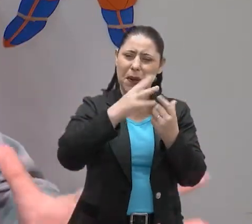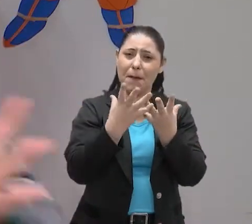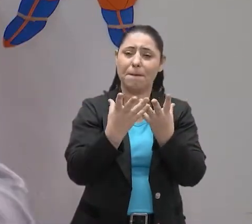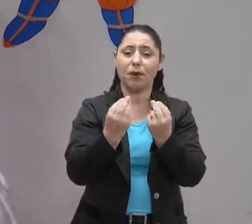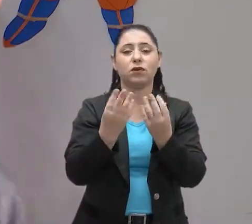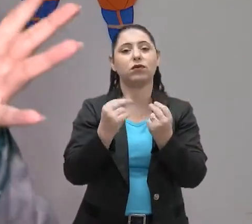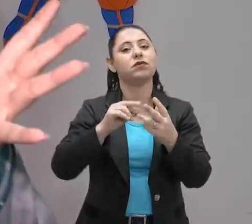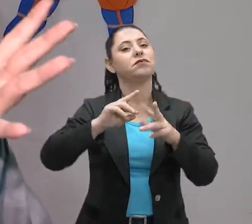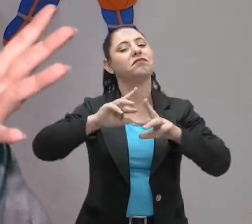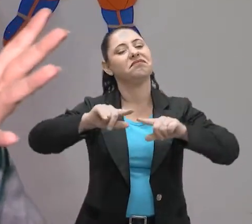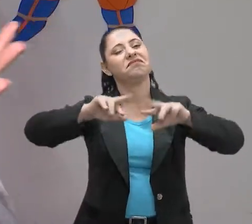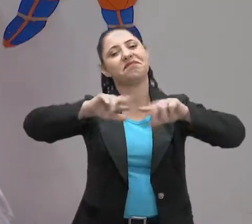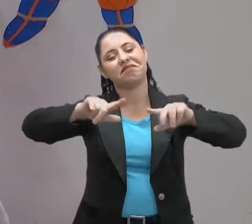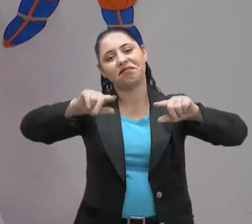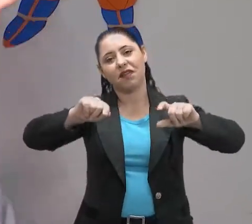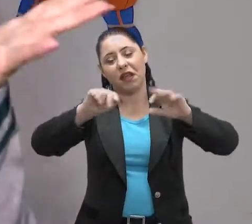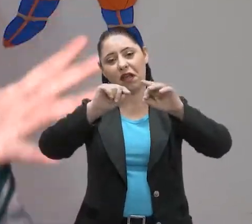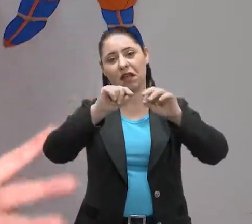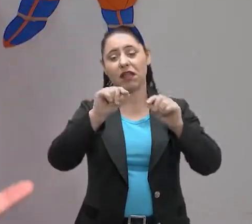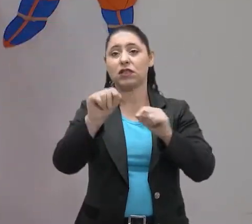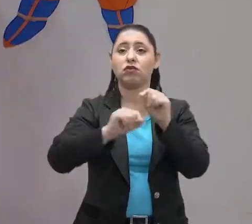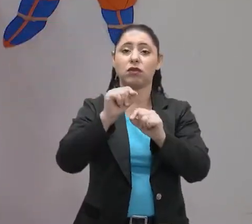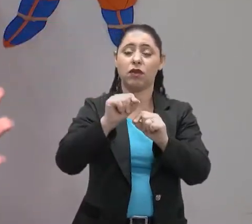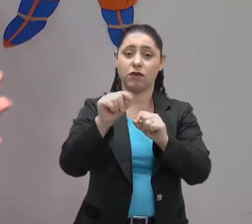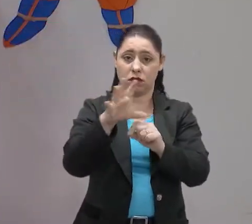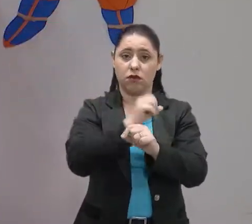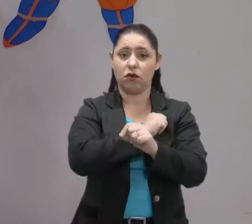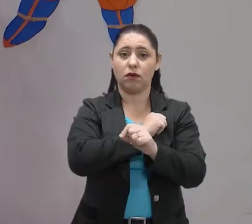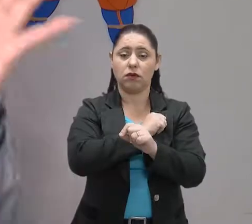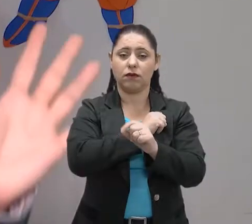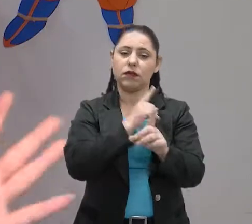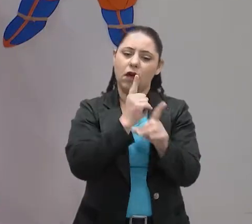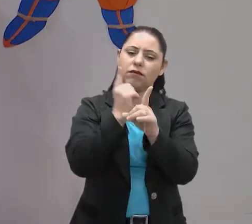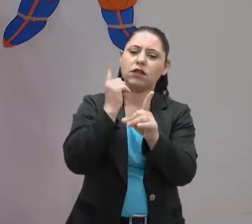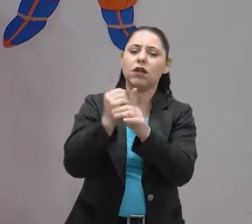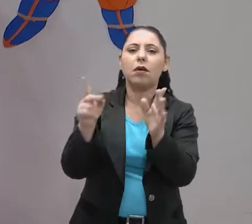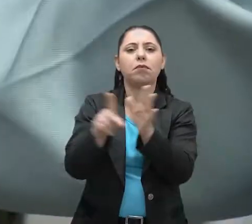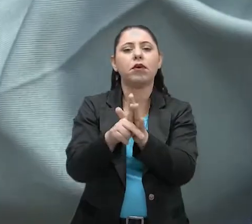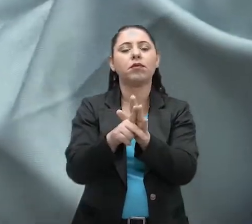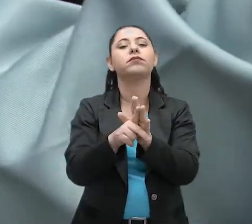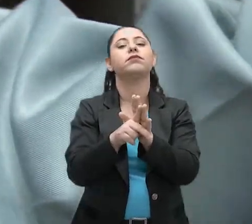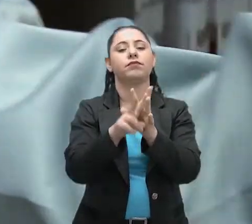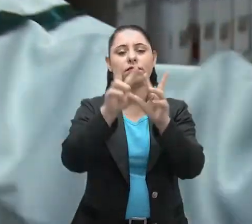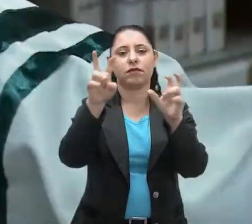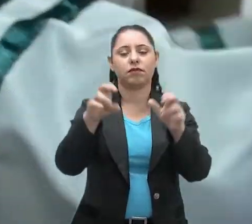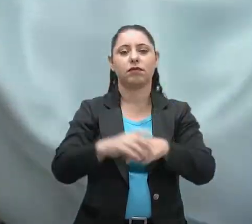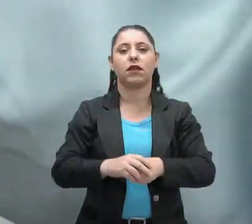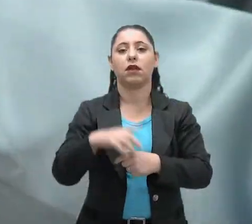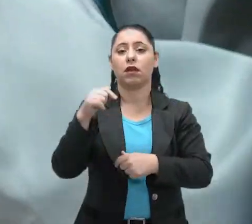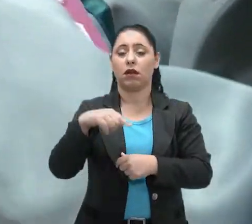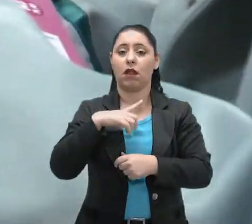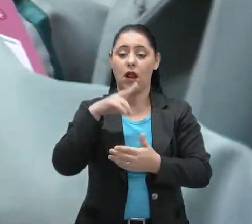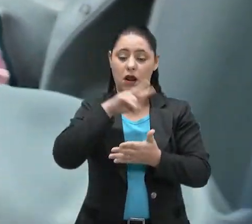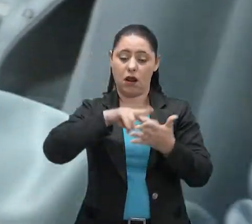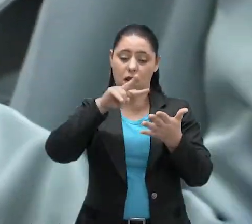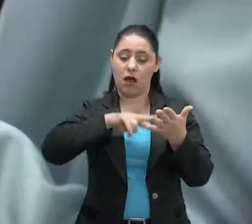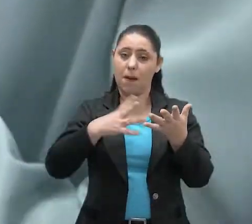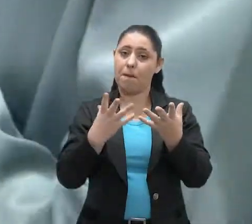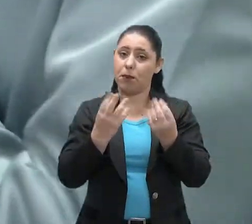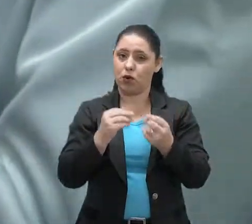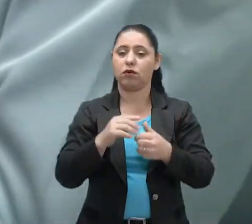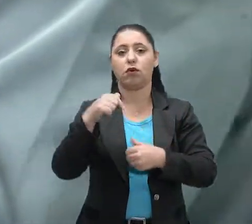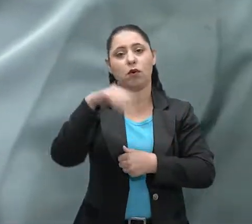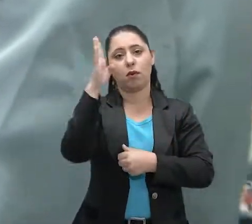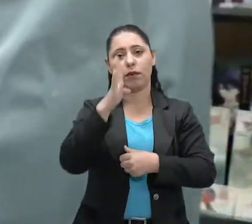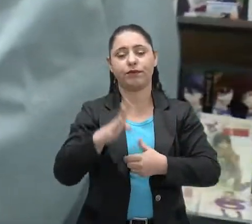muitos, é um leque enorme. De tudo que você gosta, você vai achar um mangá sobre isso. Aqui a gente consome